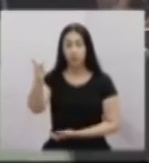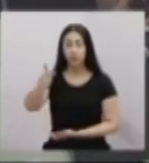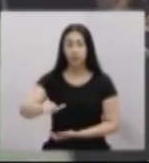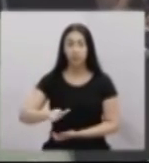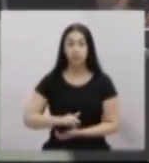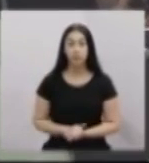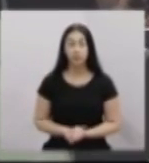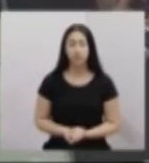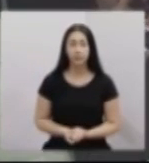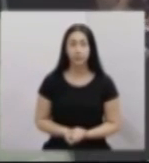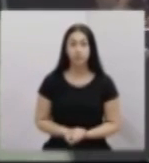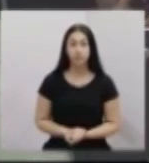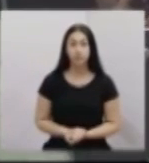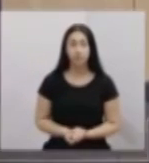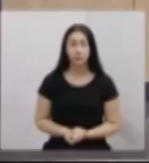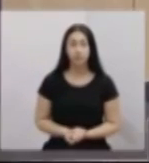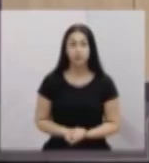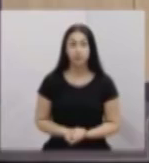pedido.